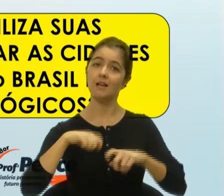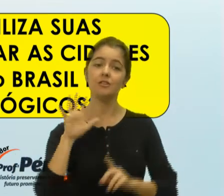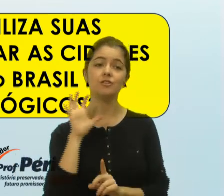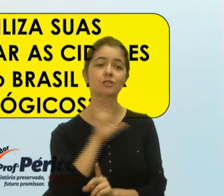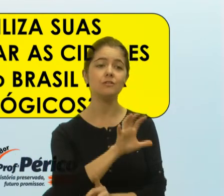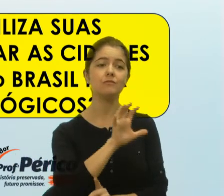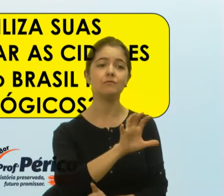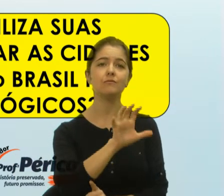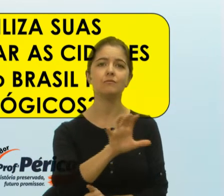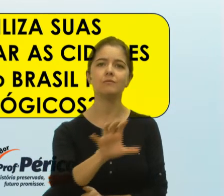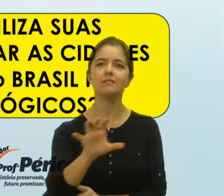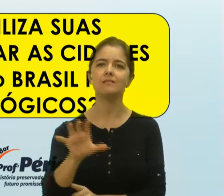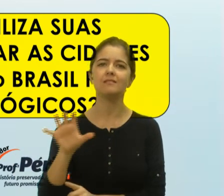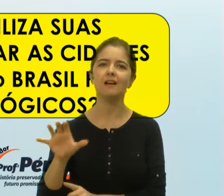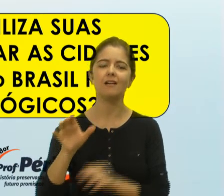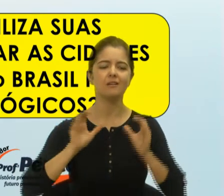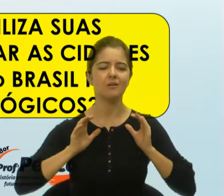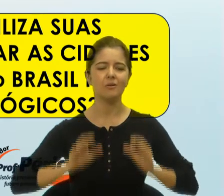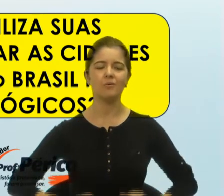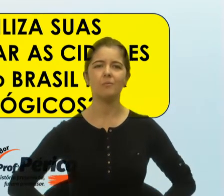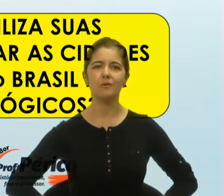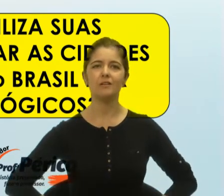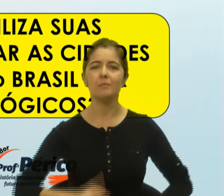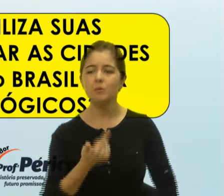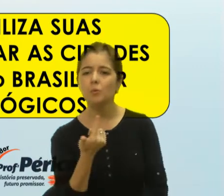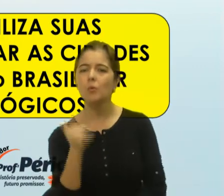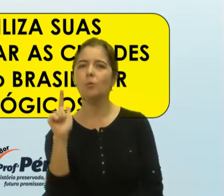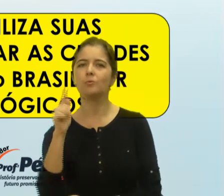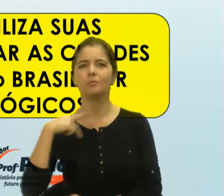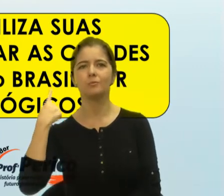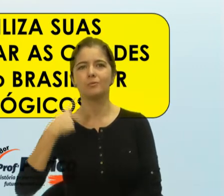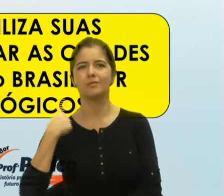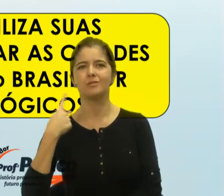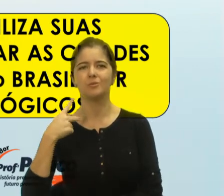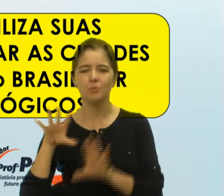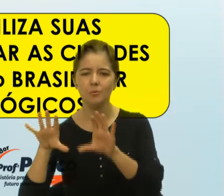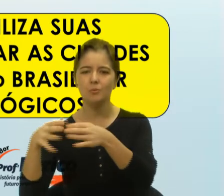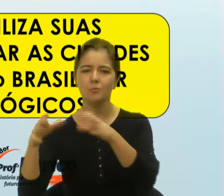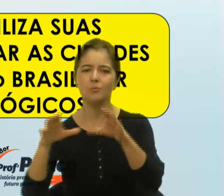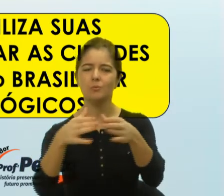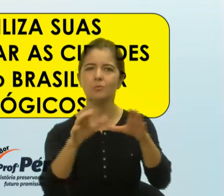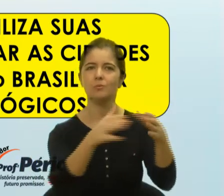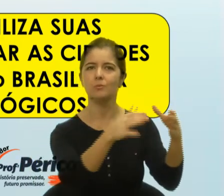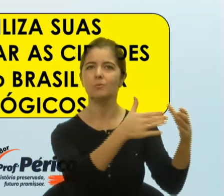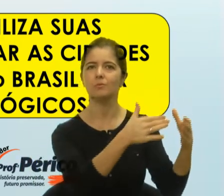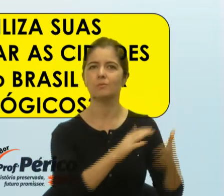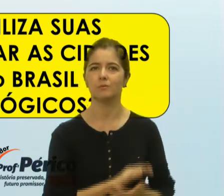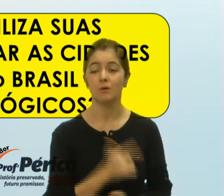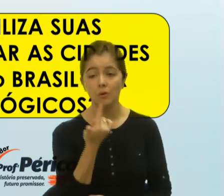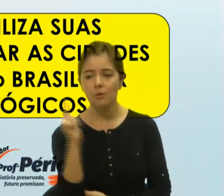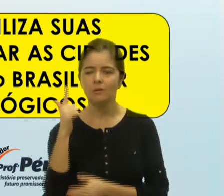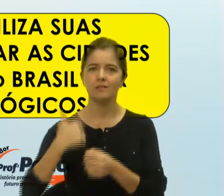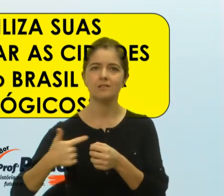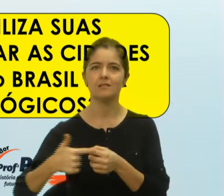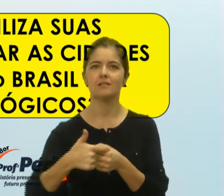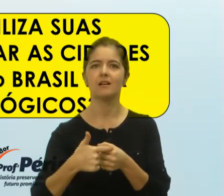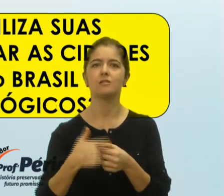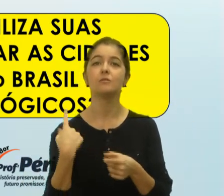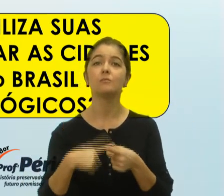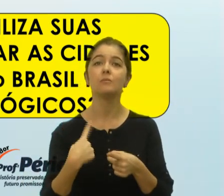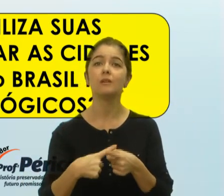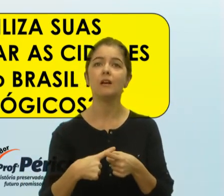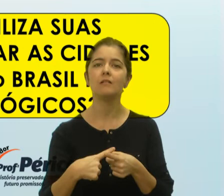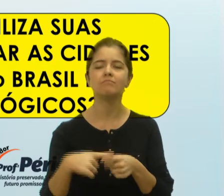comportamento e interesses de outros corpos políticos, de outros estados, de outros municípios, por